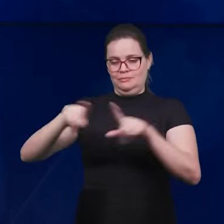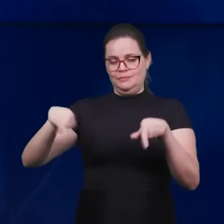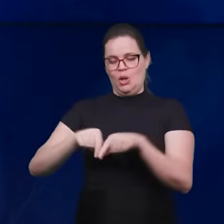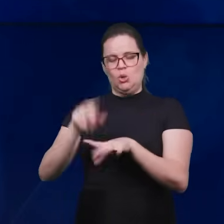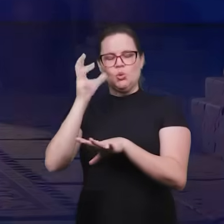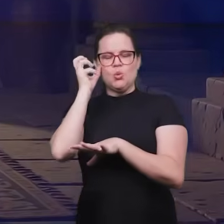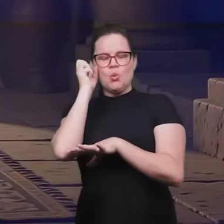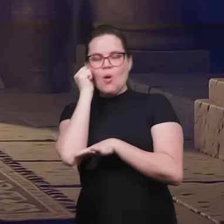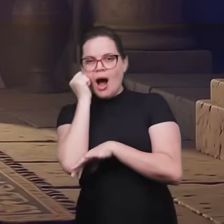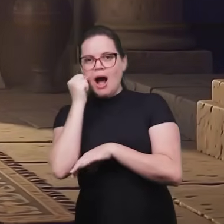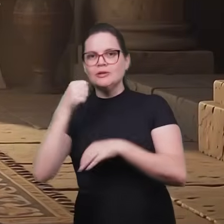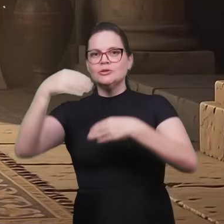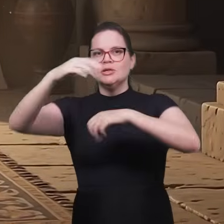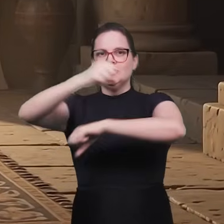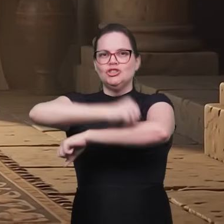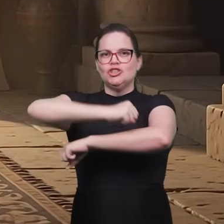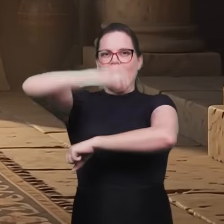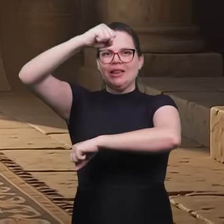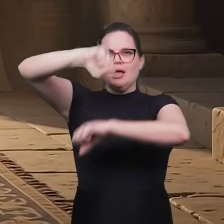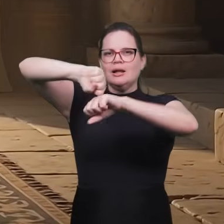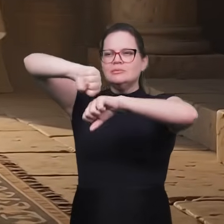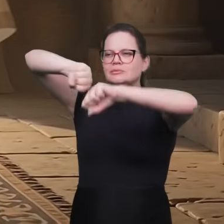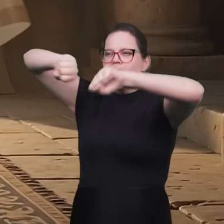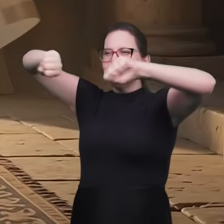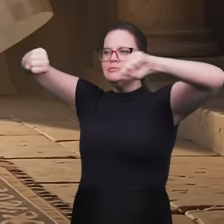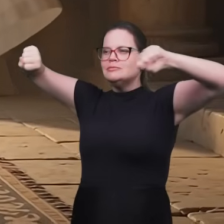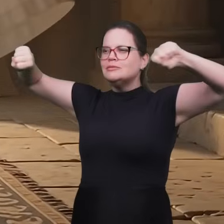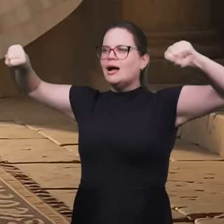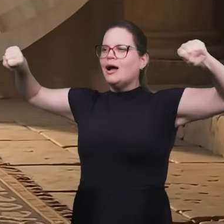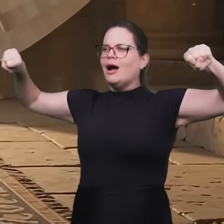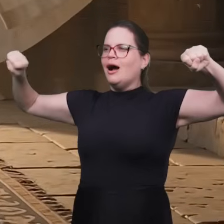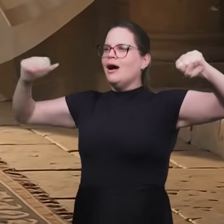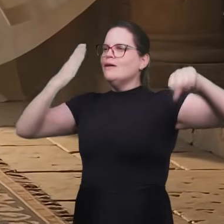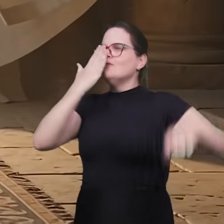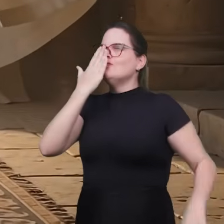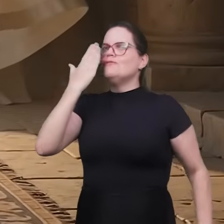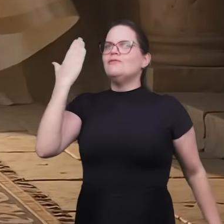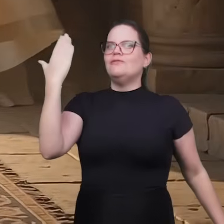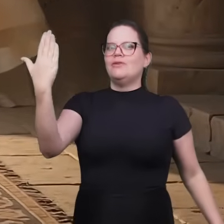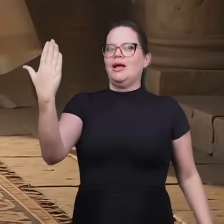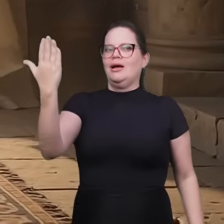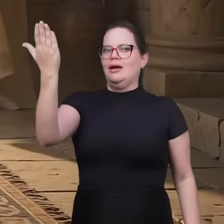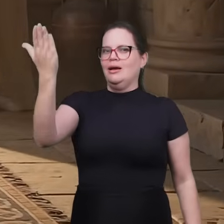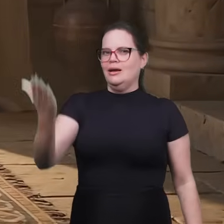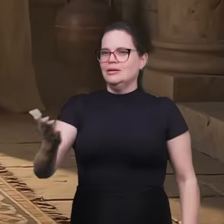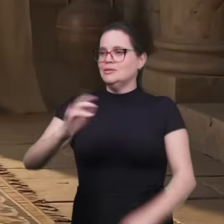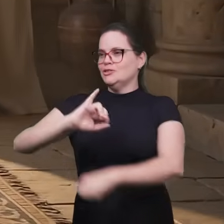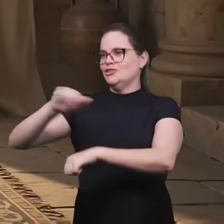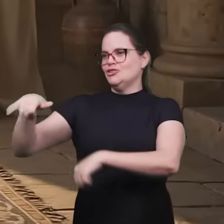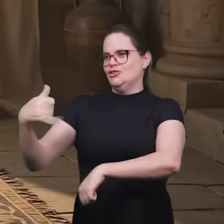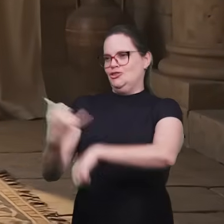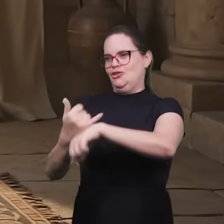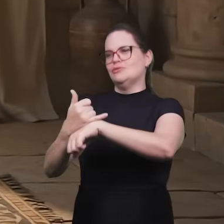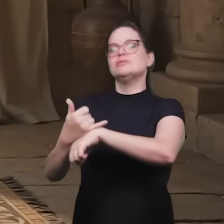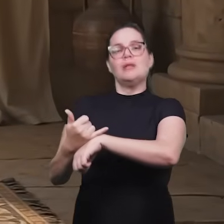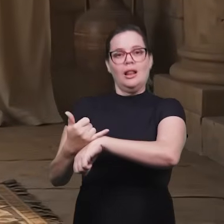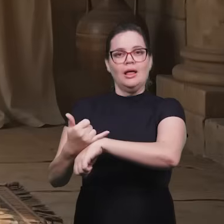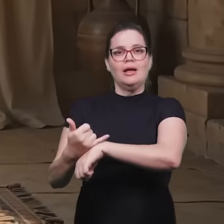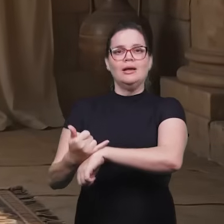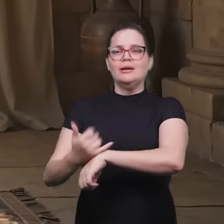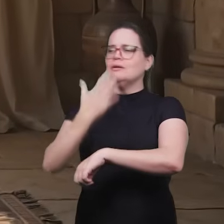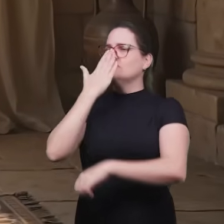ele orava voltado para a janela do seu quarto que estava voltada para